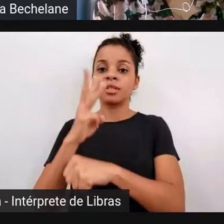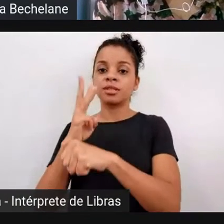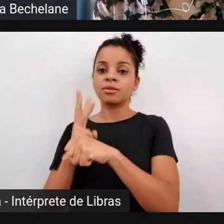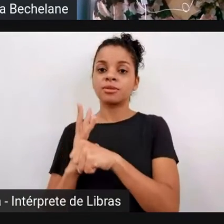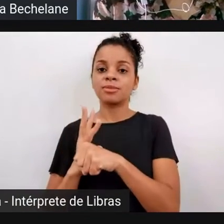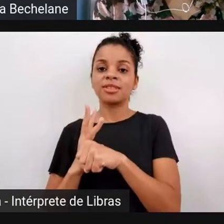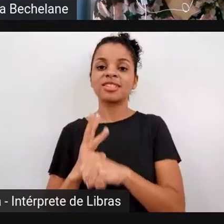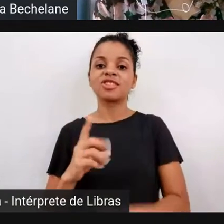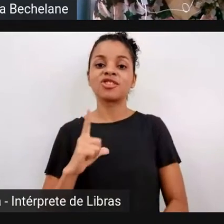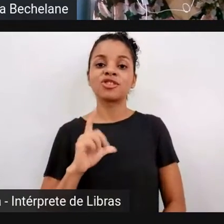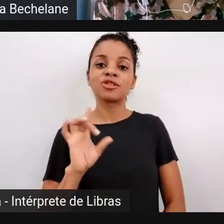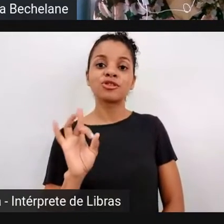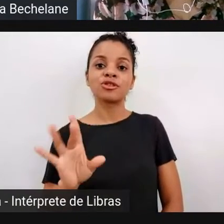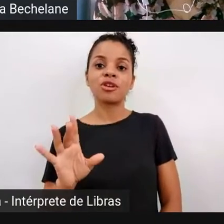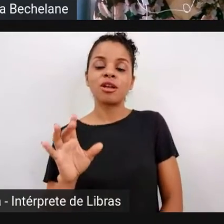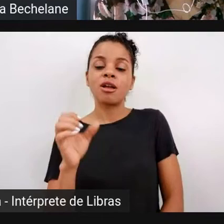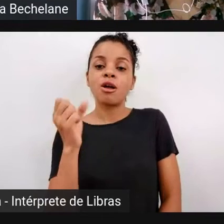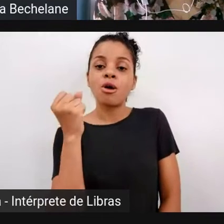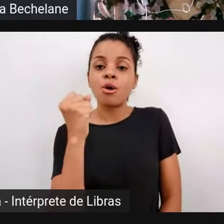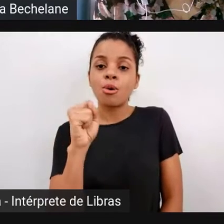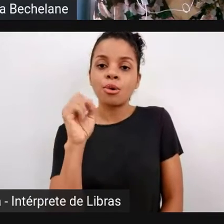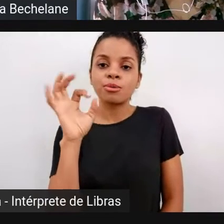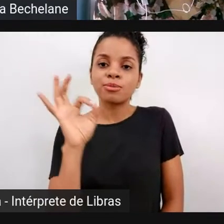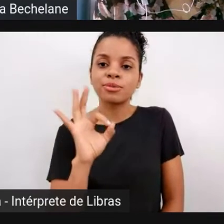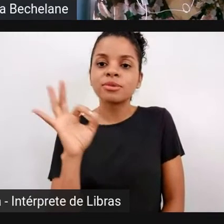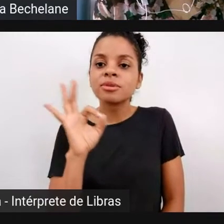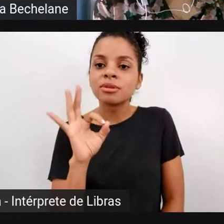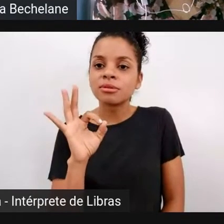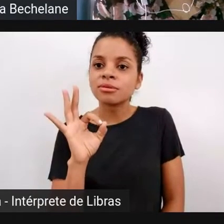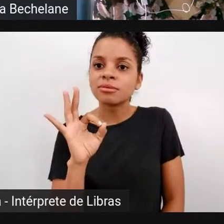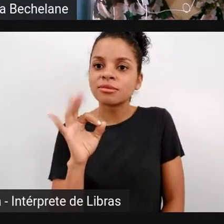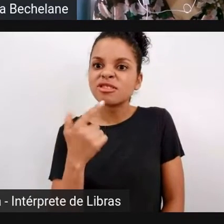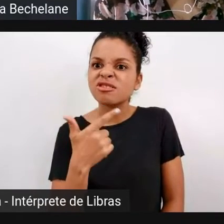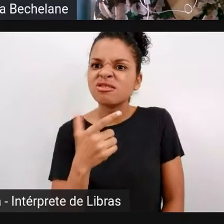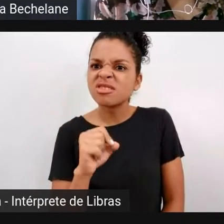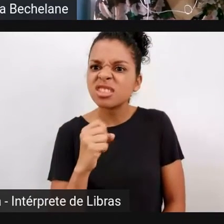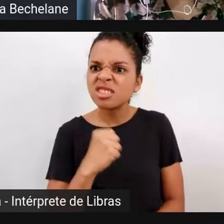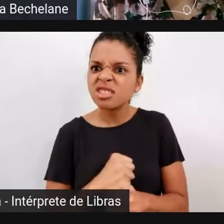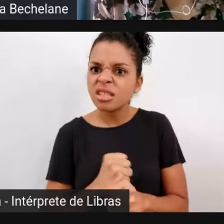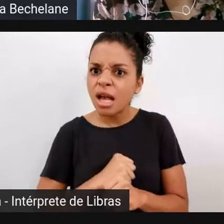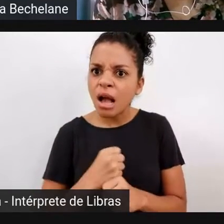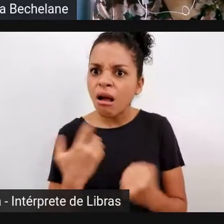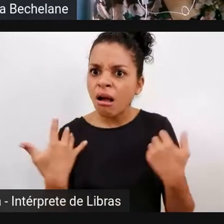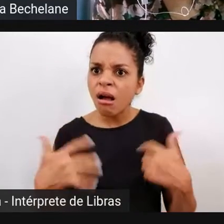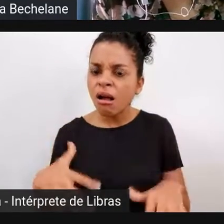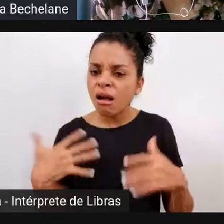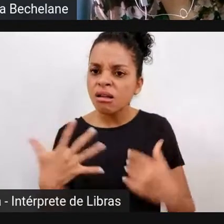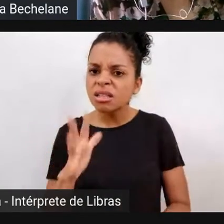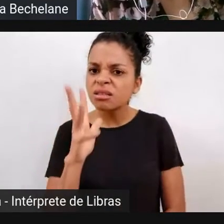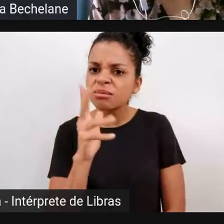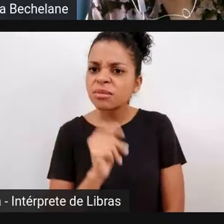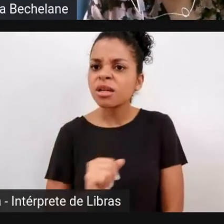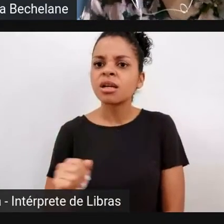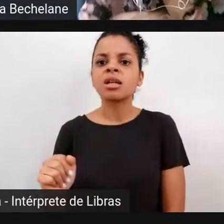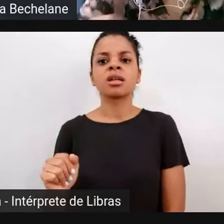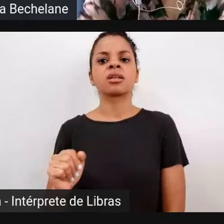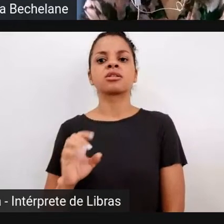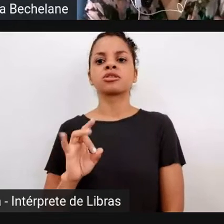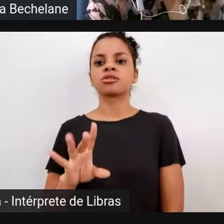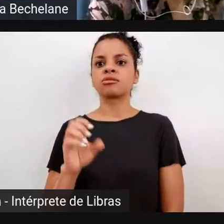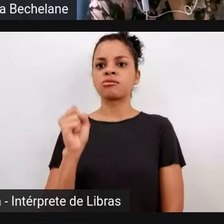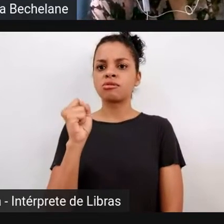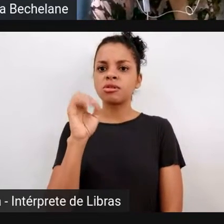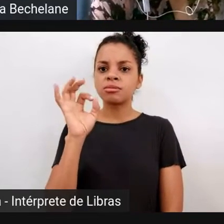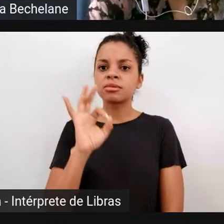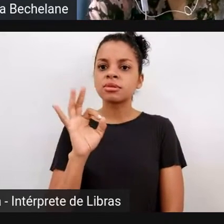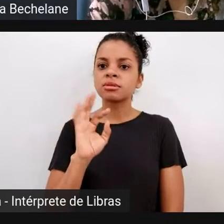no parlamento, depois de 20 anos de política de cotas, né? É uma série de situações que fazem as cotas brasileiras elas não serem